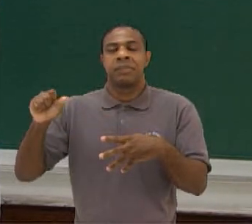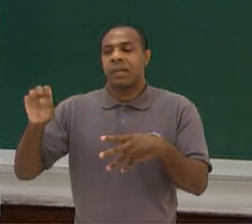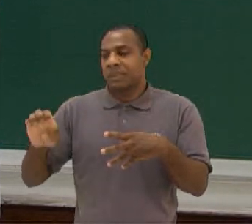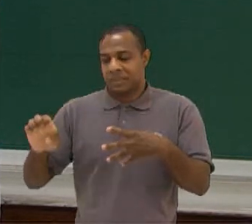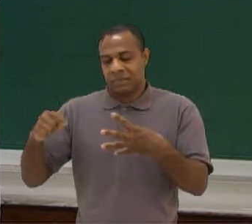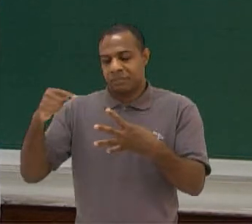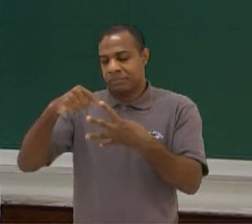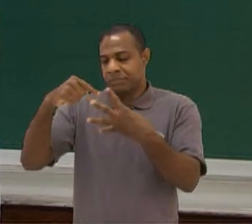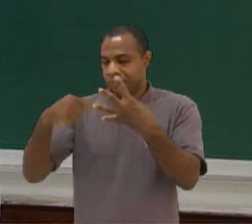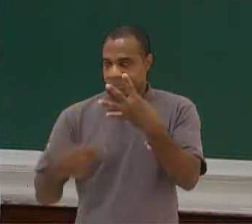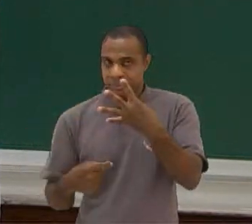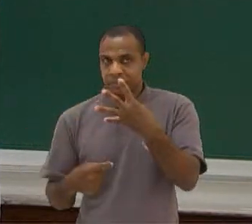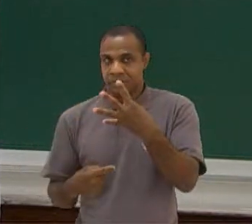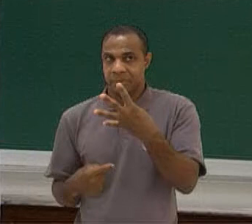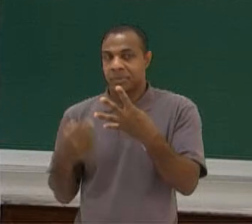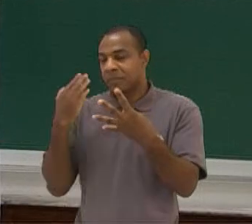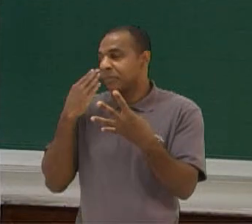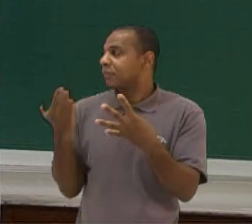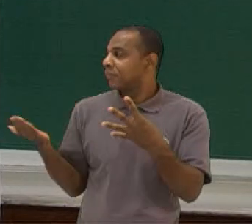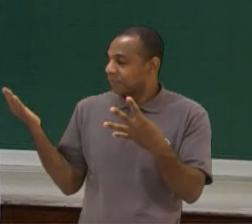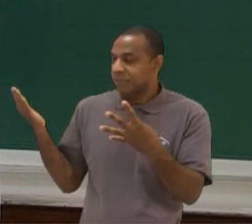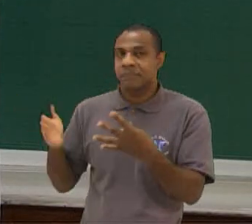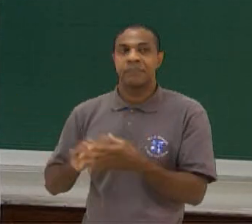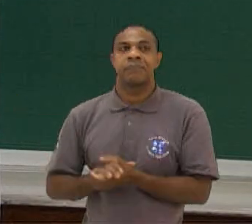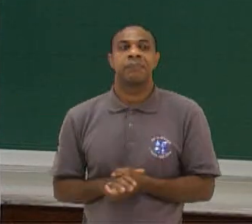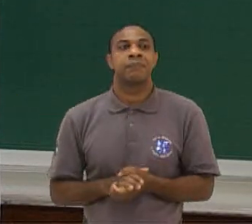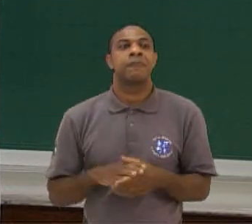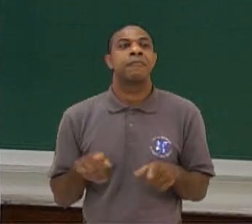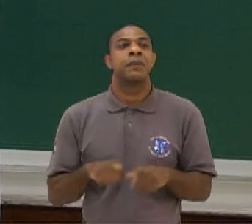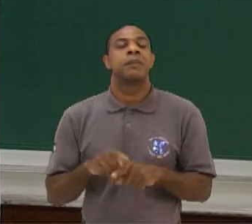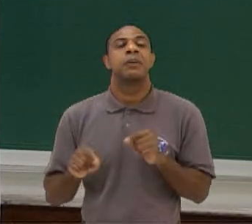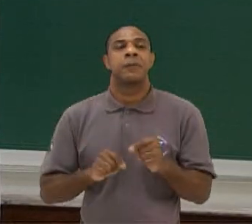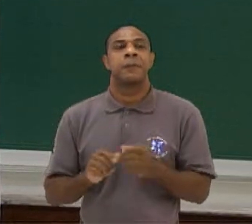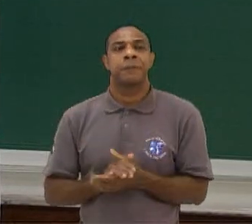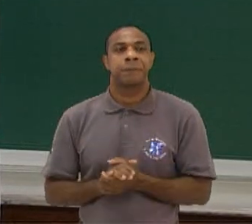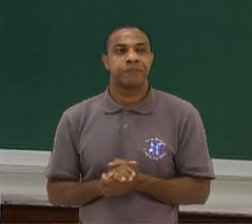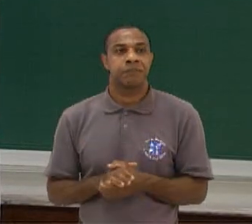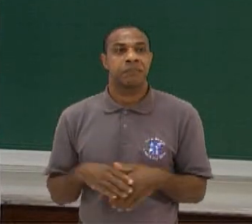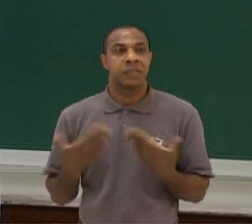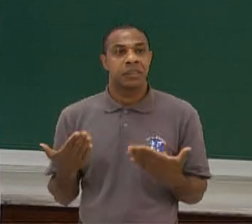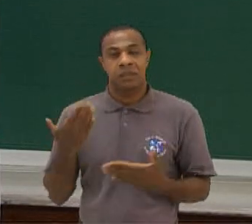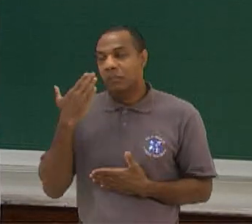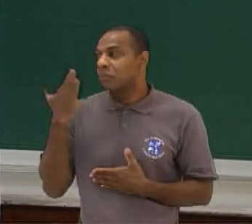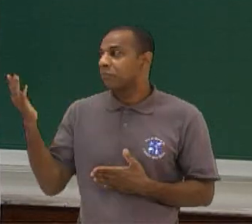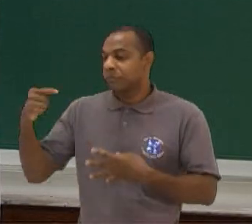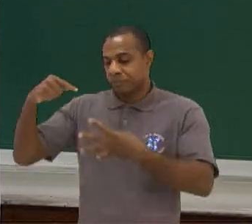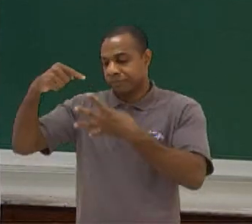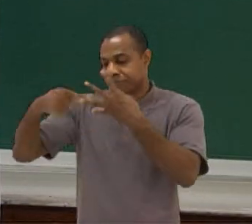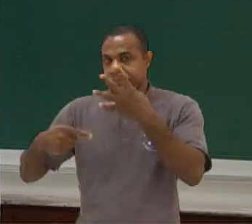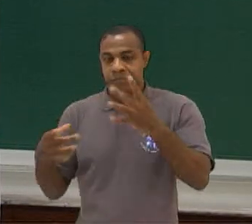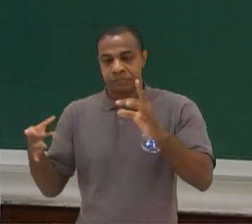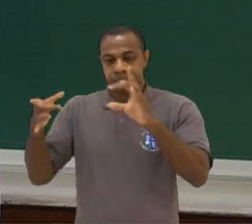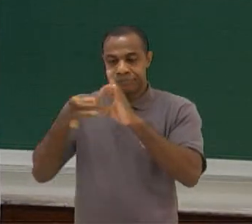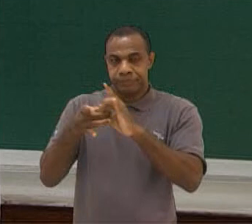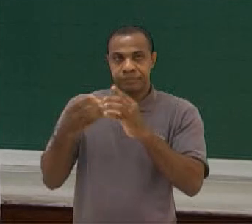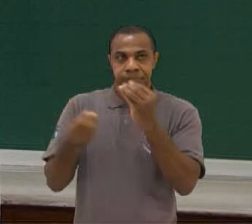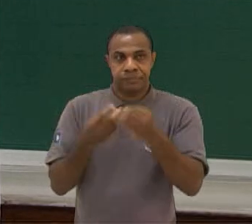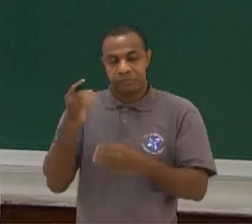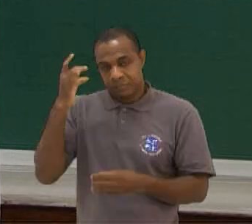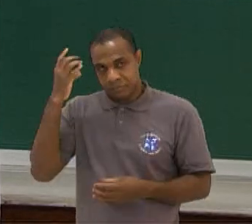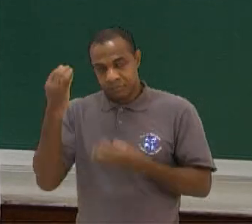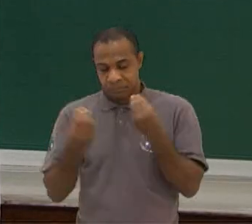proteína, lipase degrada lipídios e amilases vai degradar o amido. Tá? É sempre importante estar relacionando para poder facilitar a